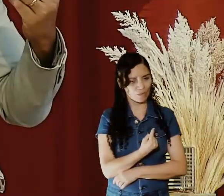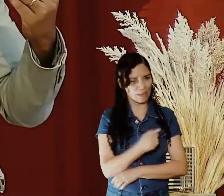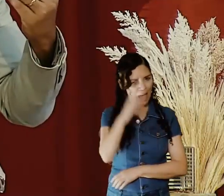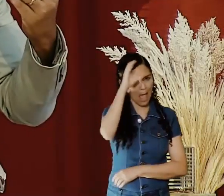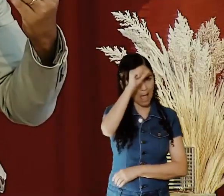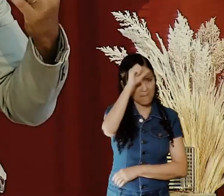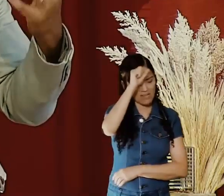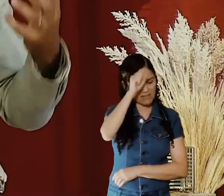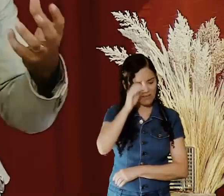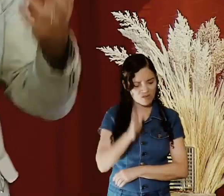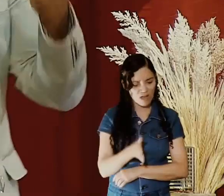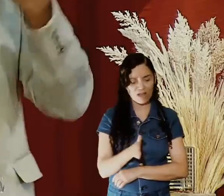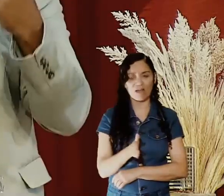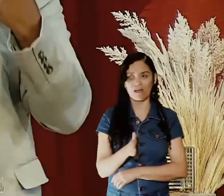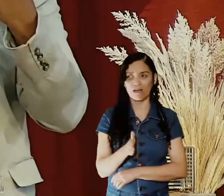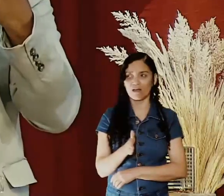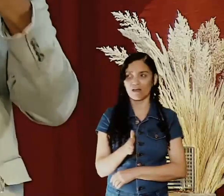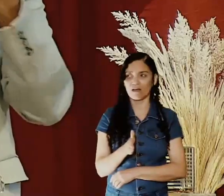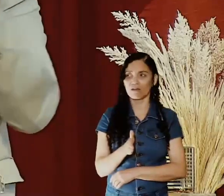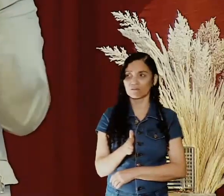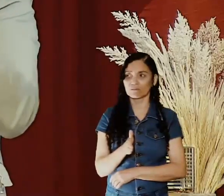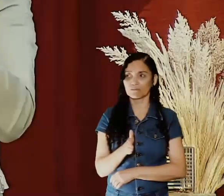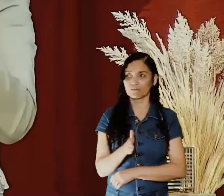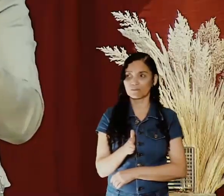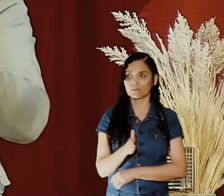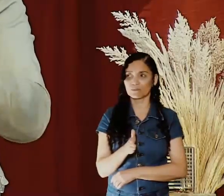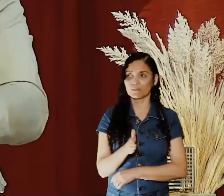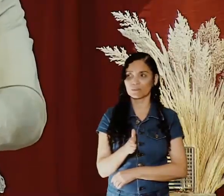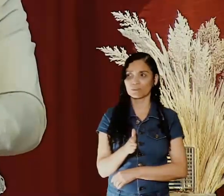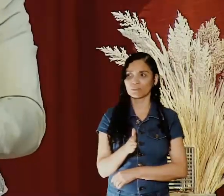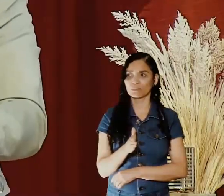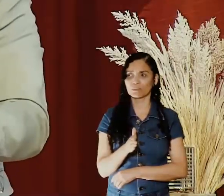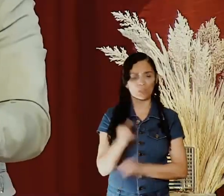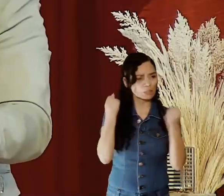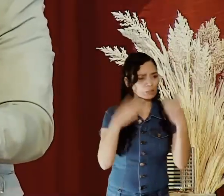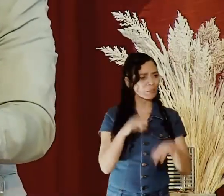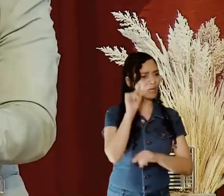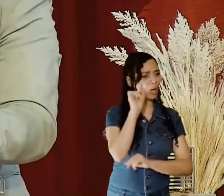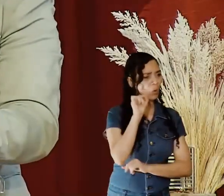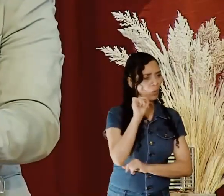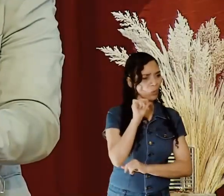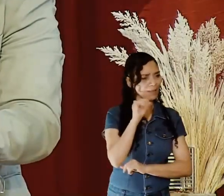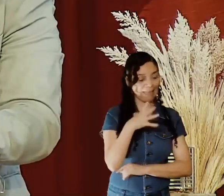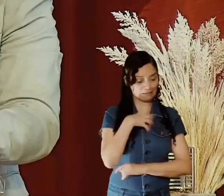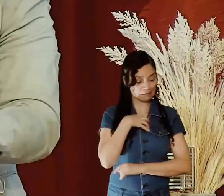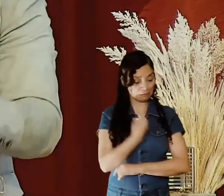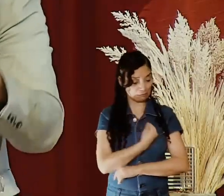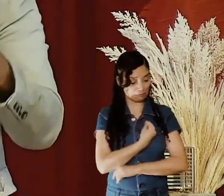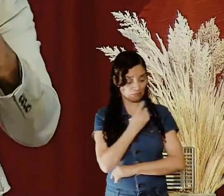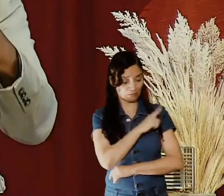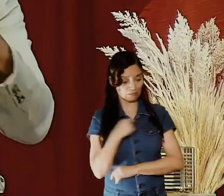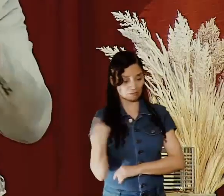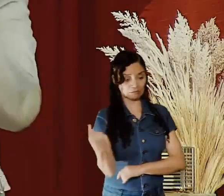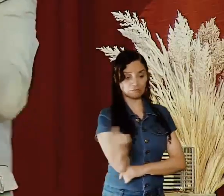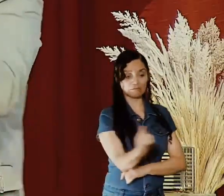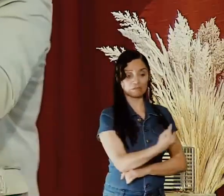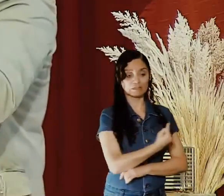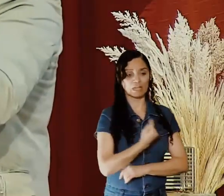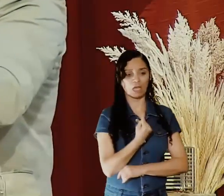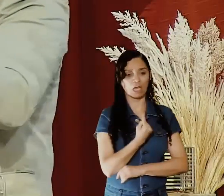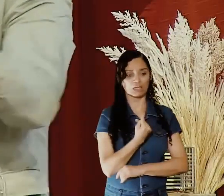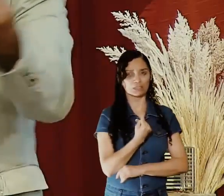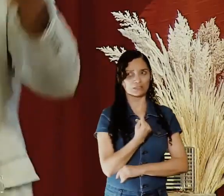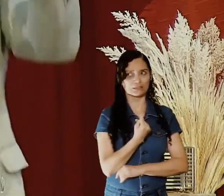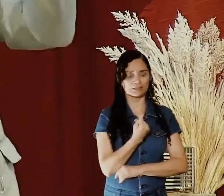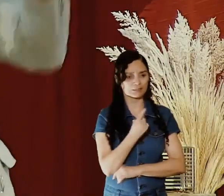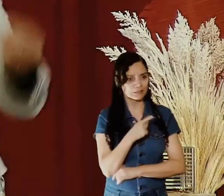aprendemos? O que isso implica na nossa vida? Qual a nossa